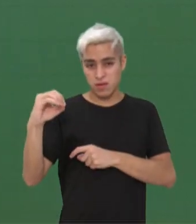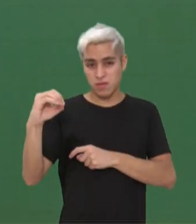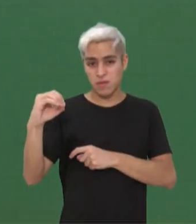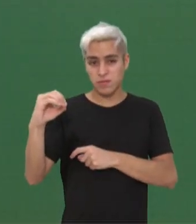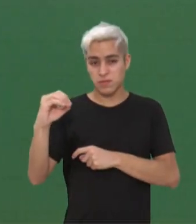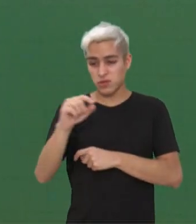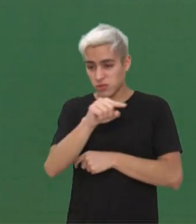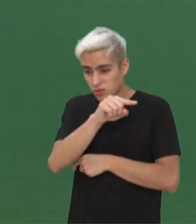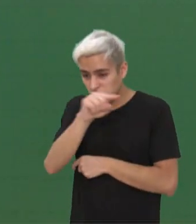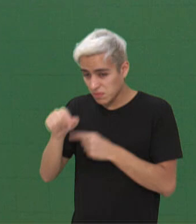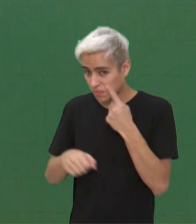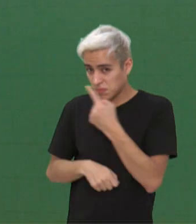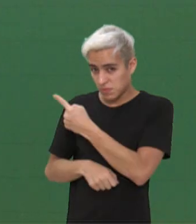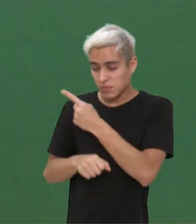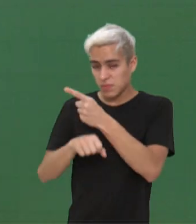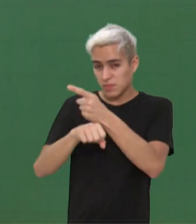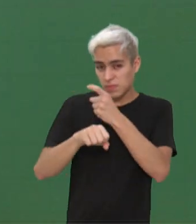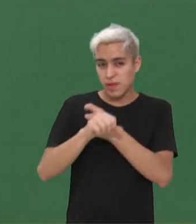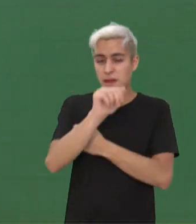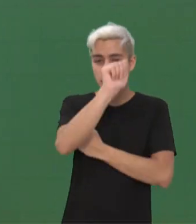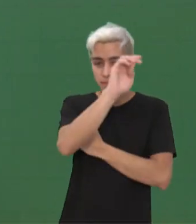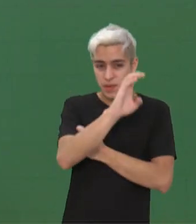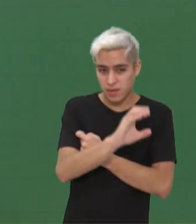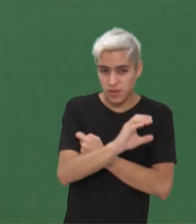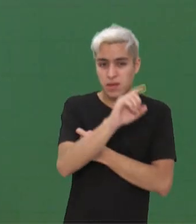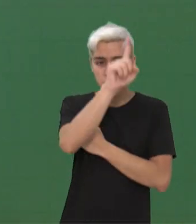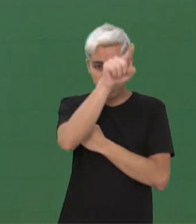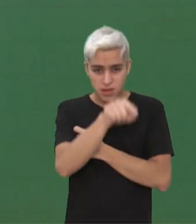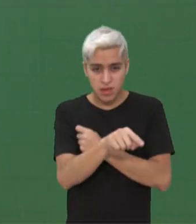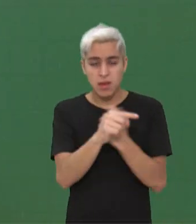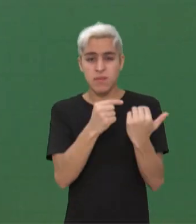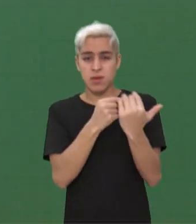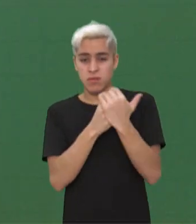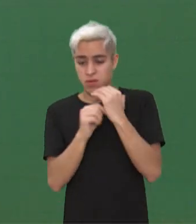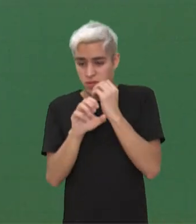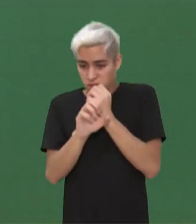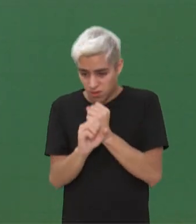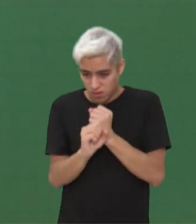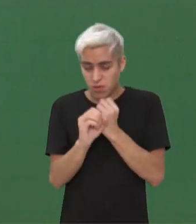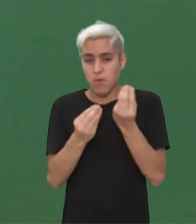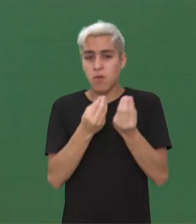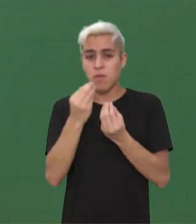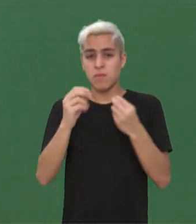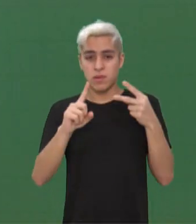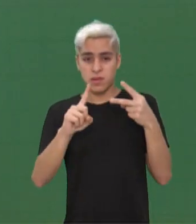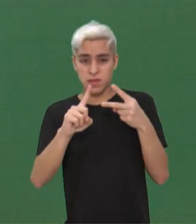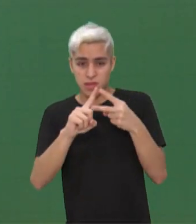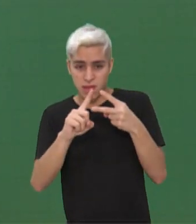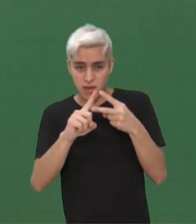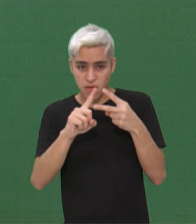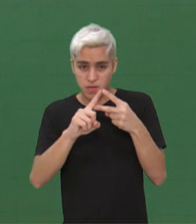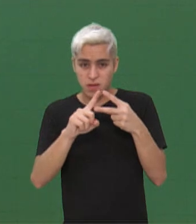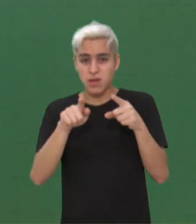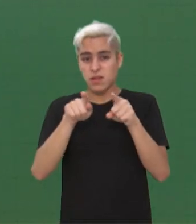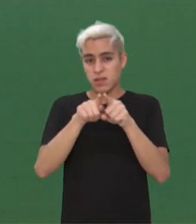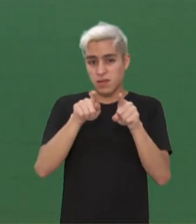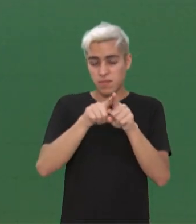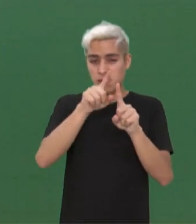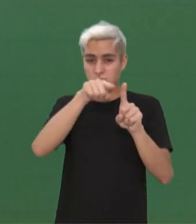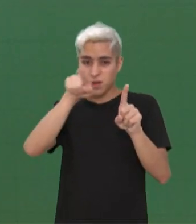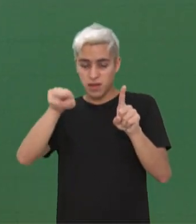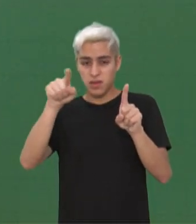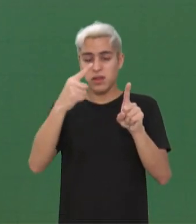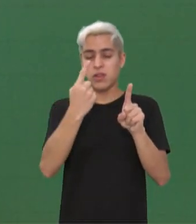Eu tenho já identificado o valor A, B e C, e eles são referência para calcular o valor de delta e as raízes x1 e